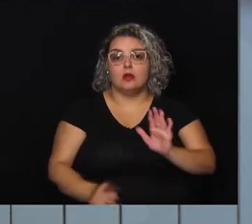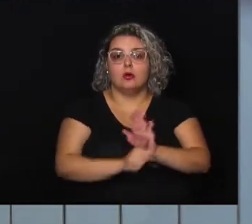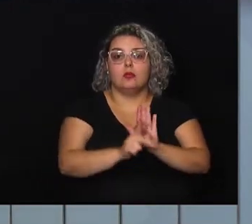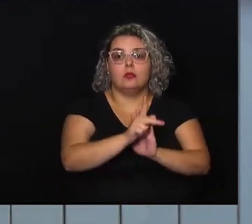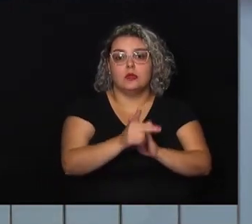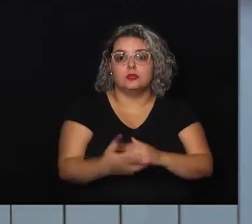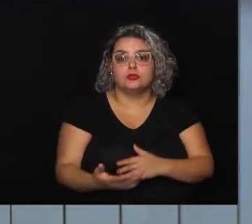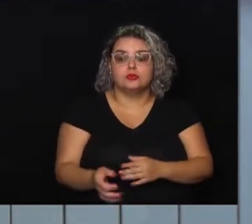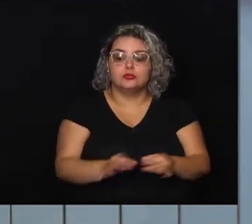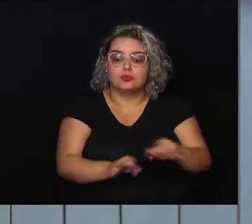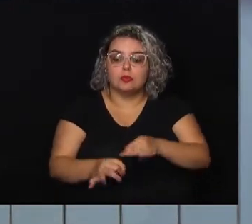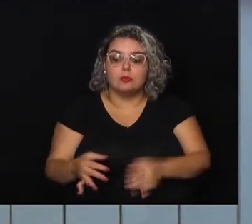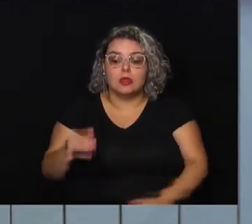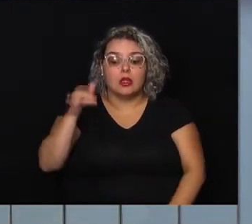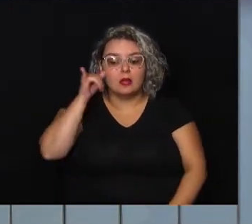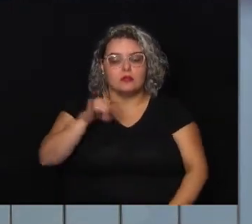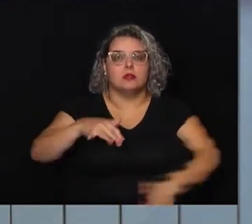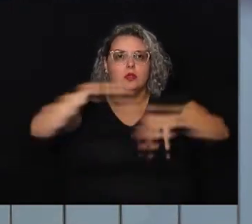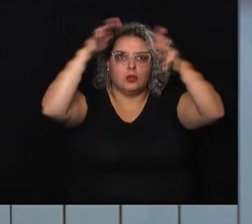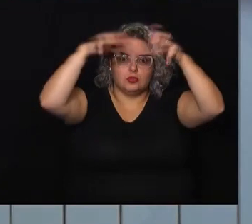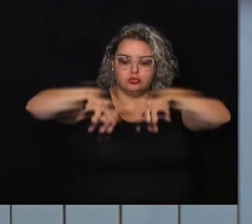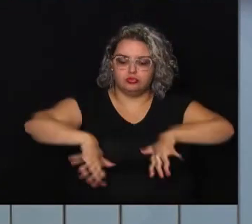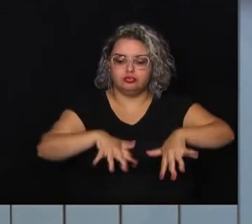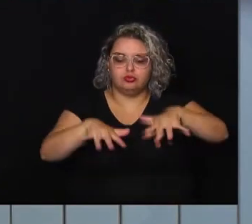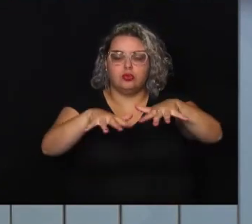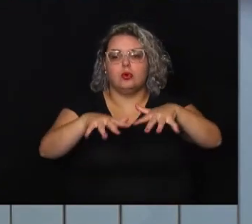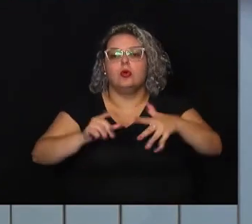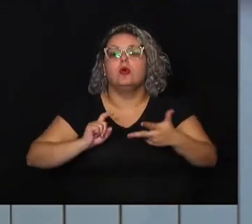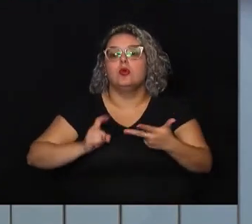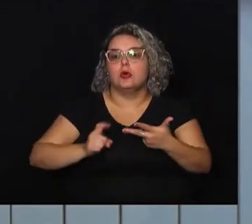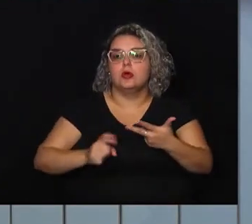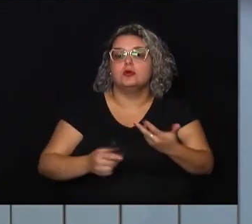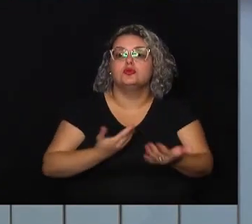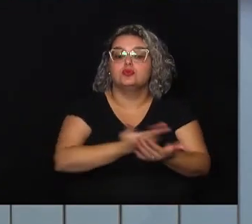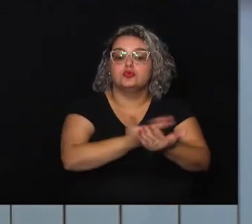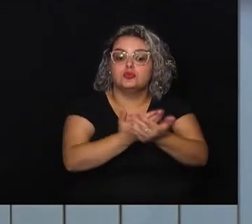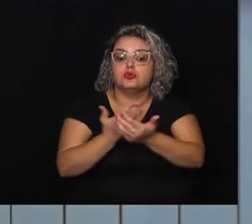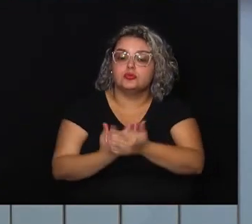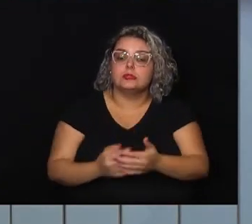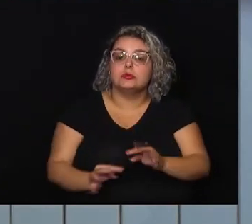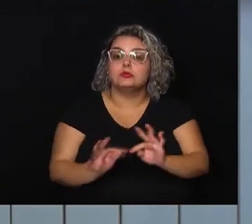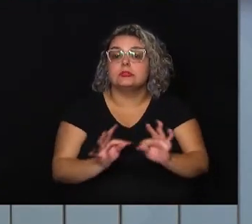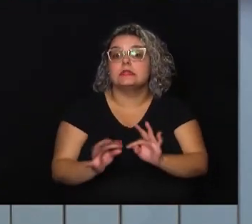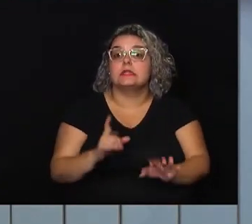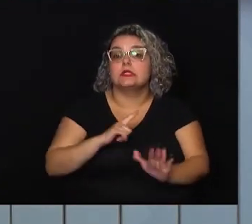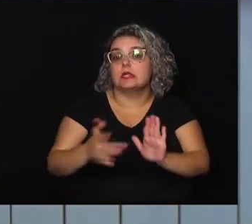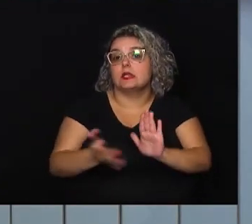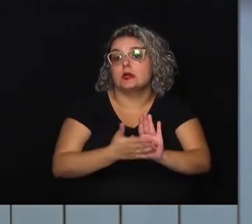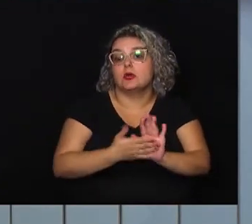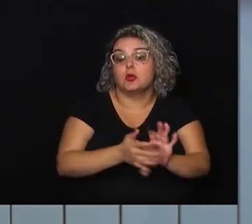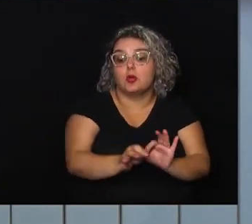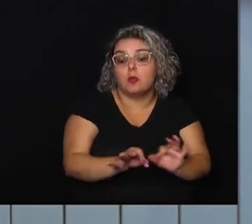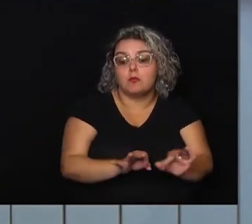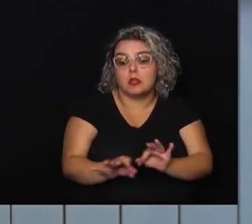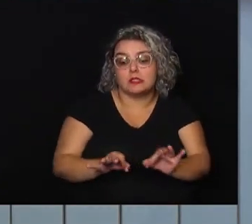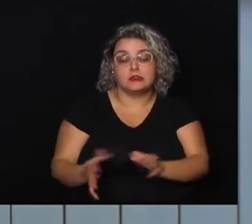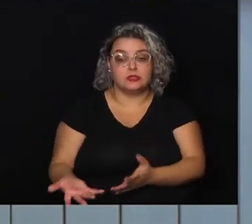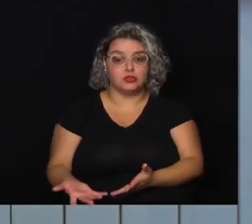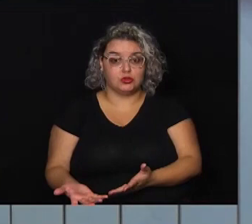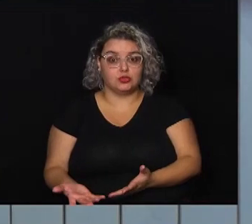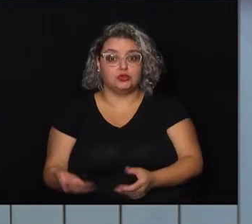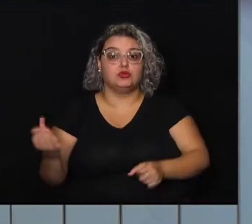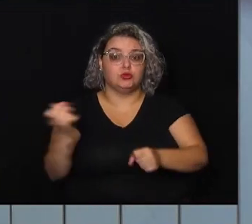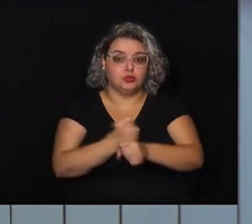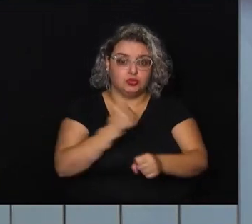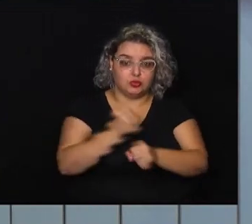gente sabe que o Executivo, a partir de um estudo técnico, tem uma proposta, um planejamento de obras